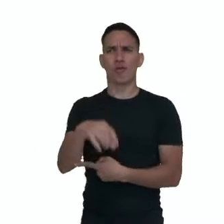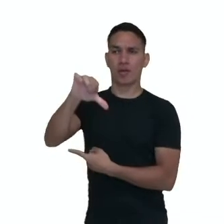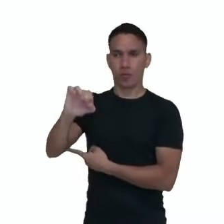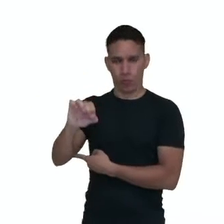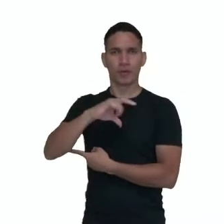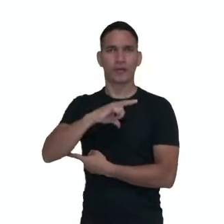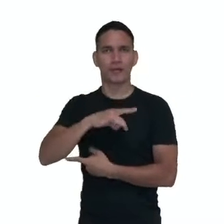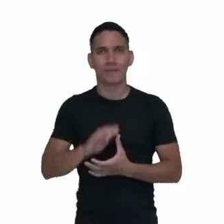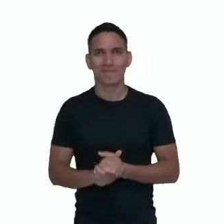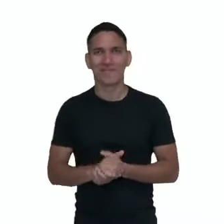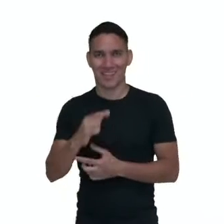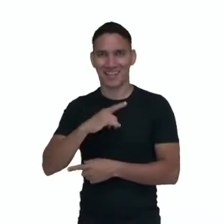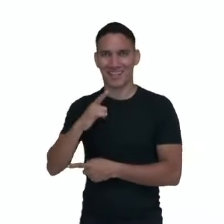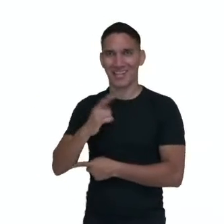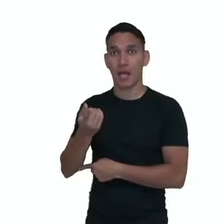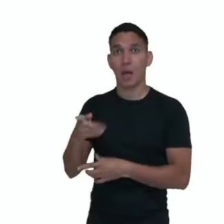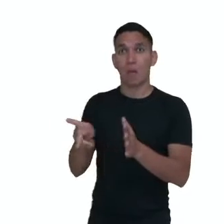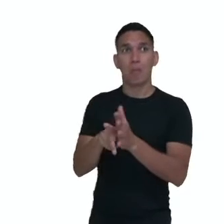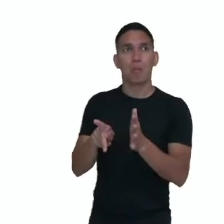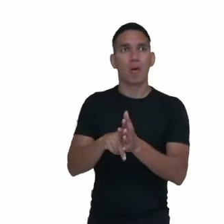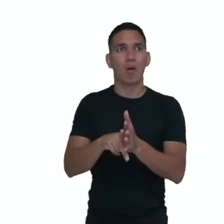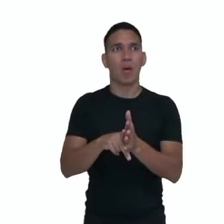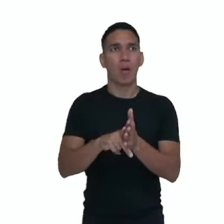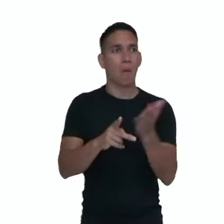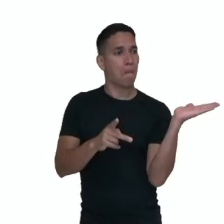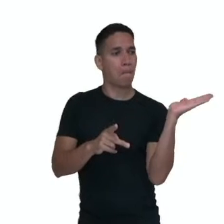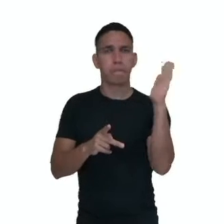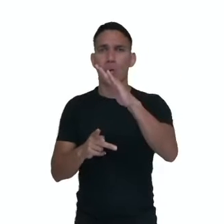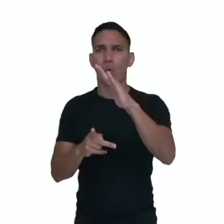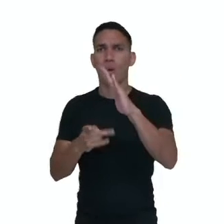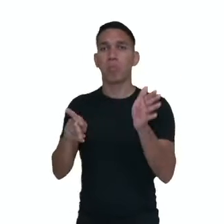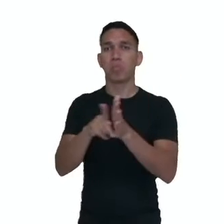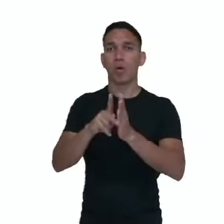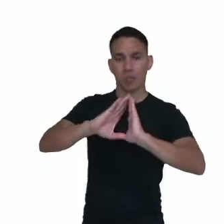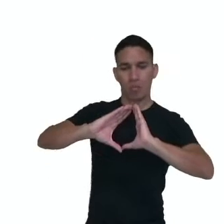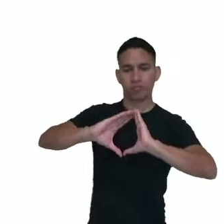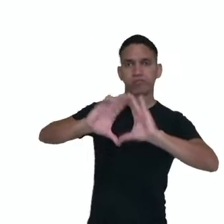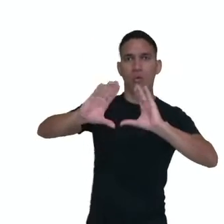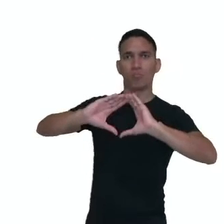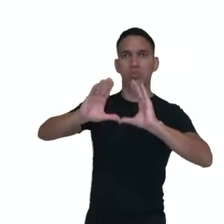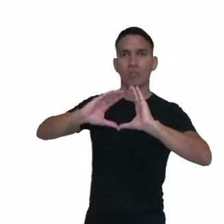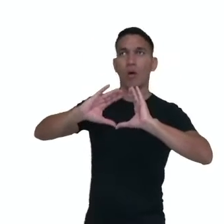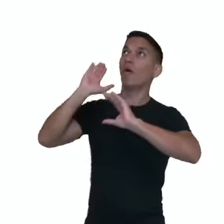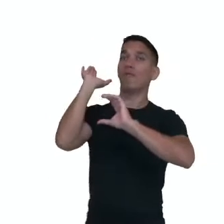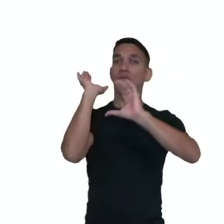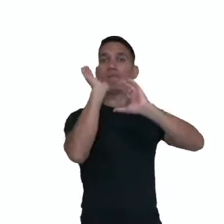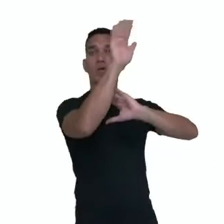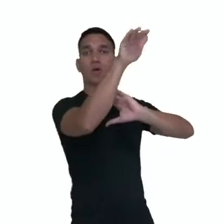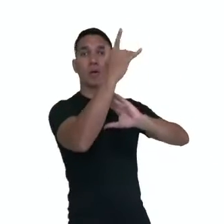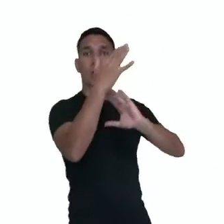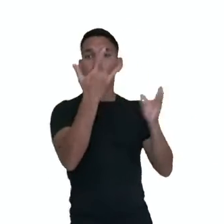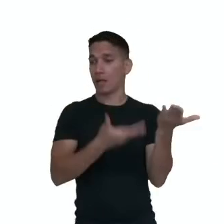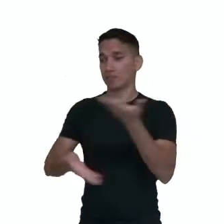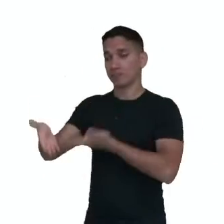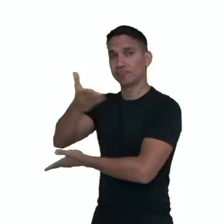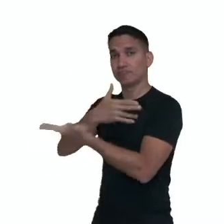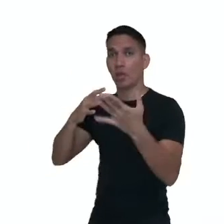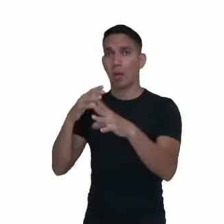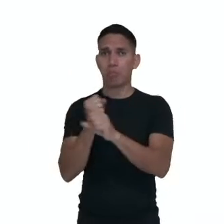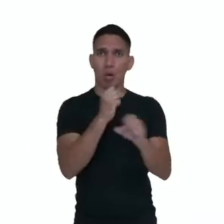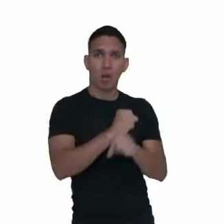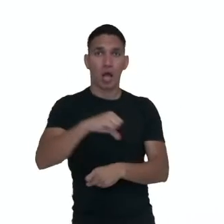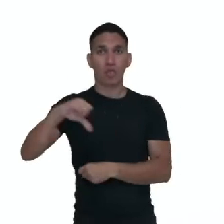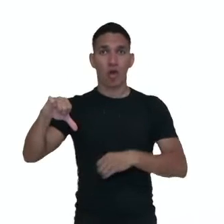m. Rebatia-se uma câmara de bola de basquete e o jogo era disputado em 9 pontos. Então, observem